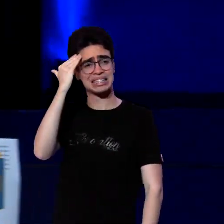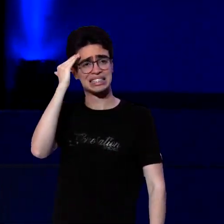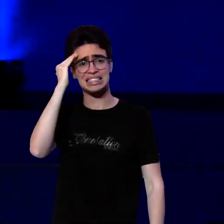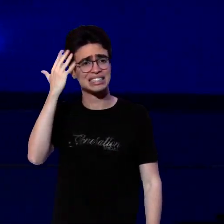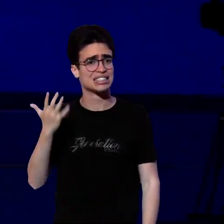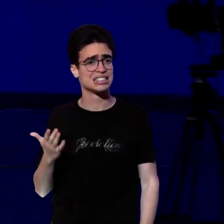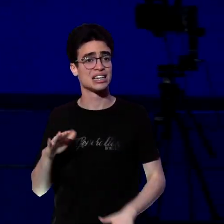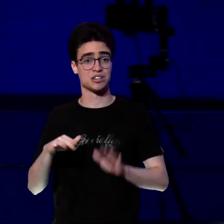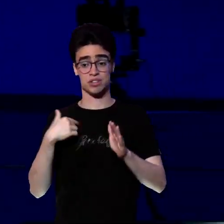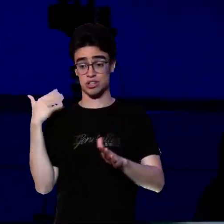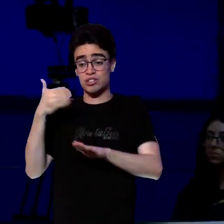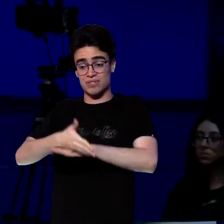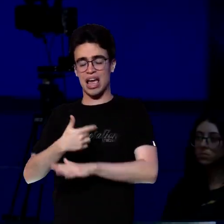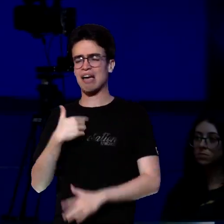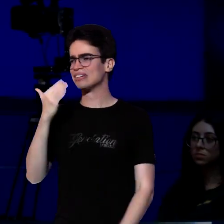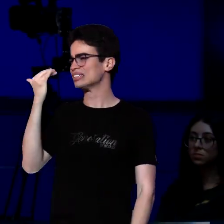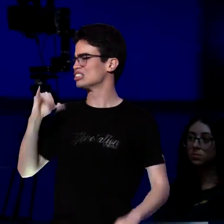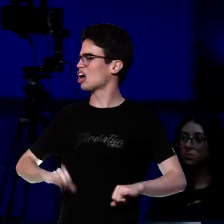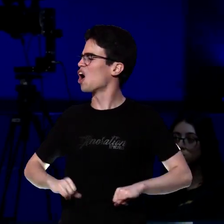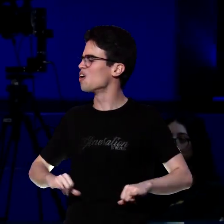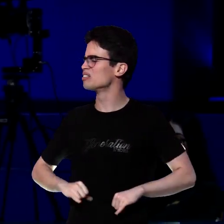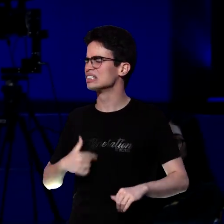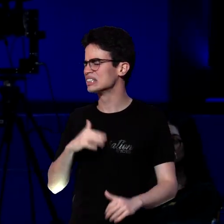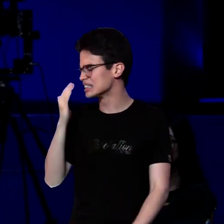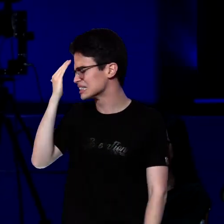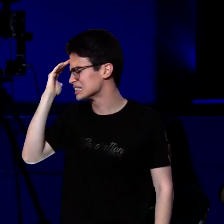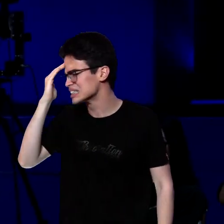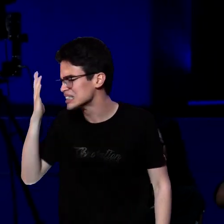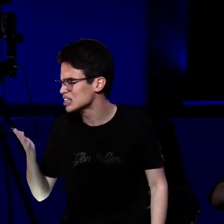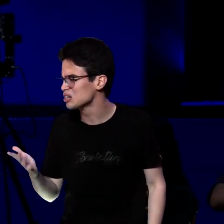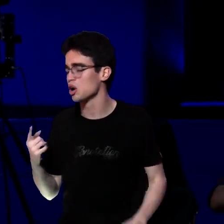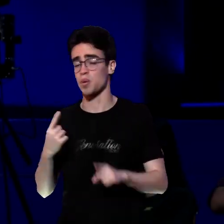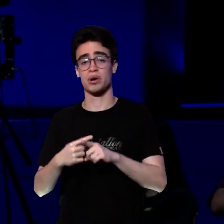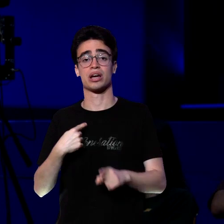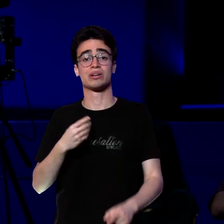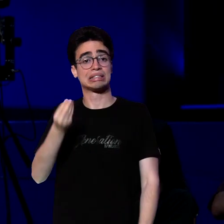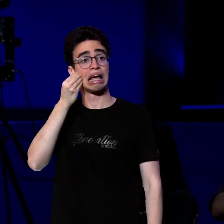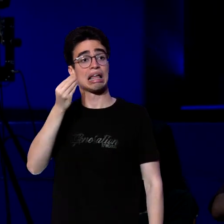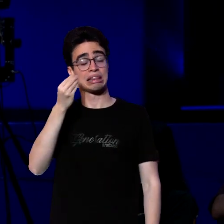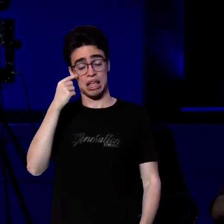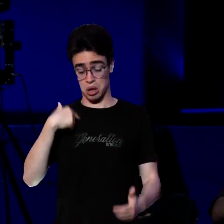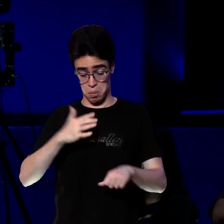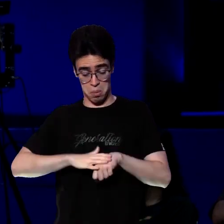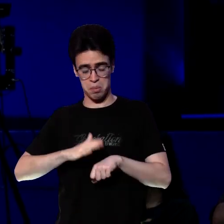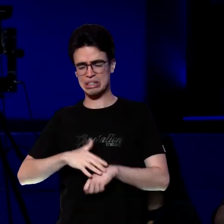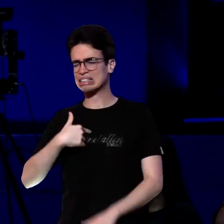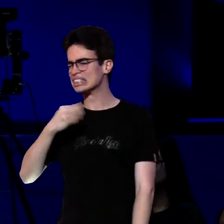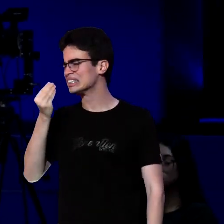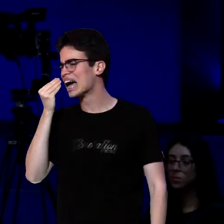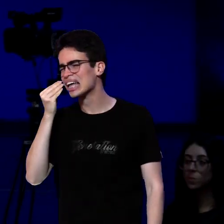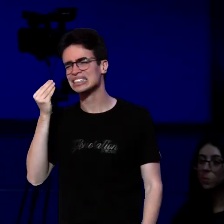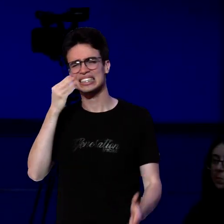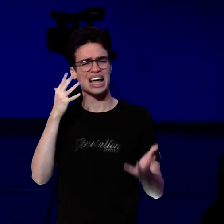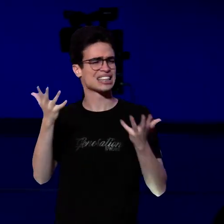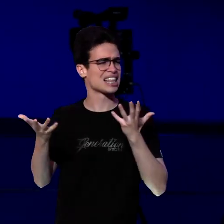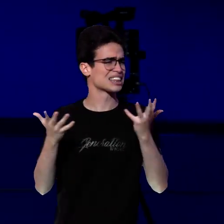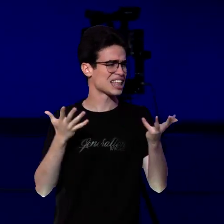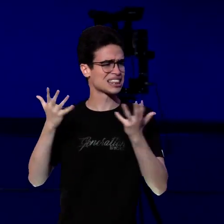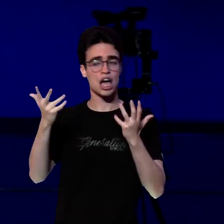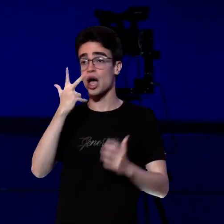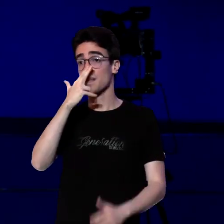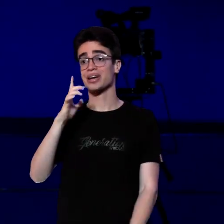está entendendo porque está sofrendo, porque você está tentando entender com a sua cabeça. Você tem que tentar entender com os pensamentos de